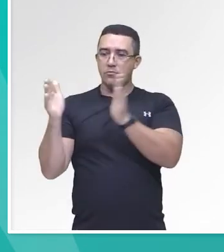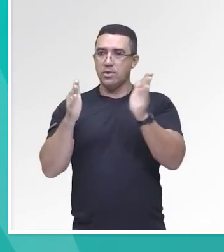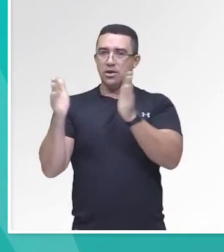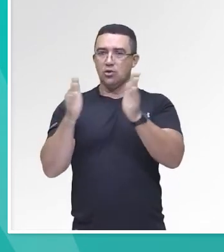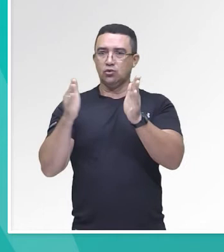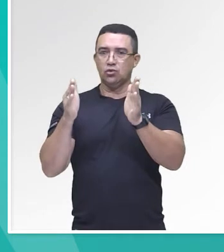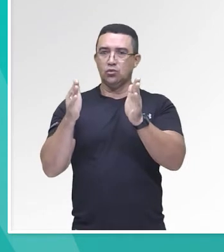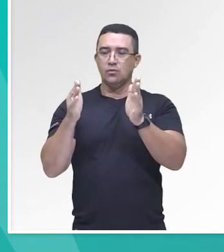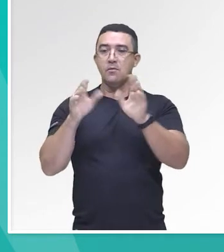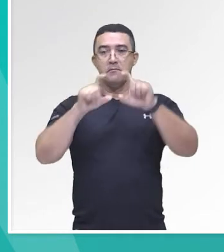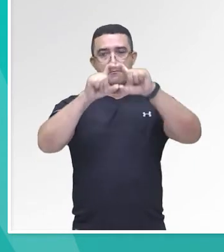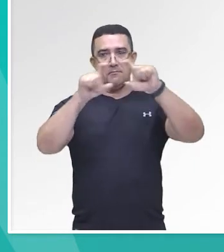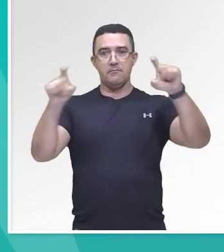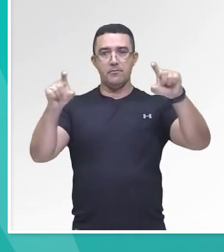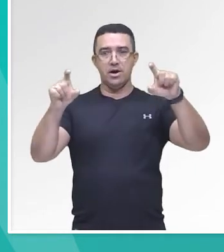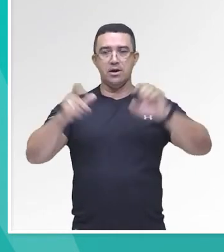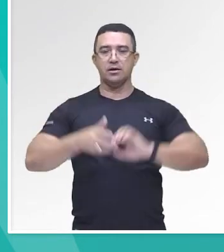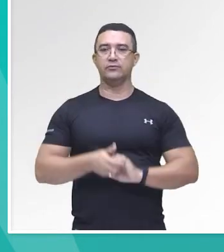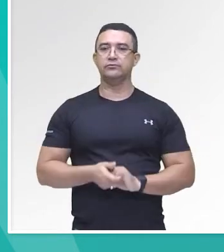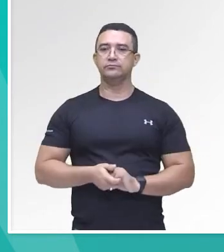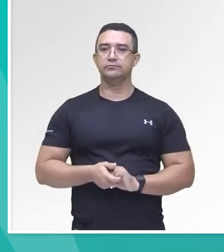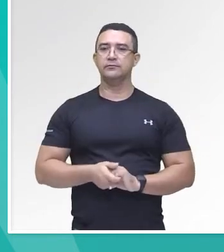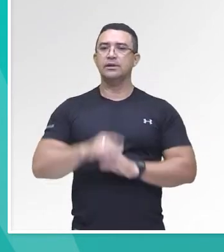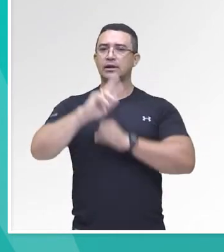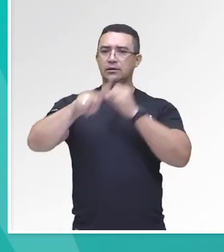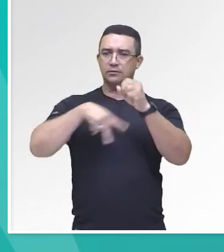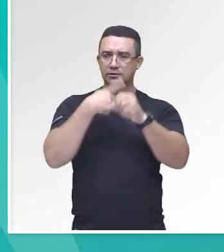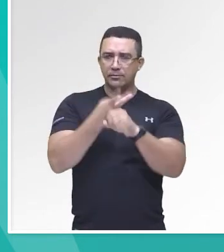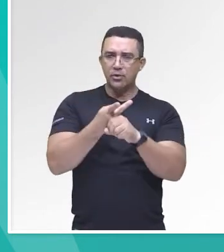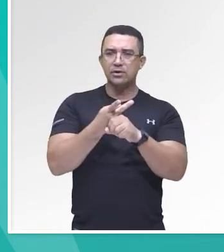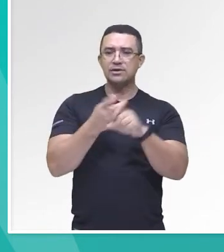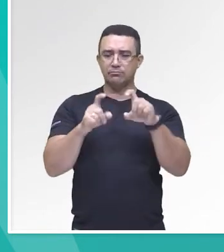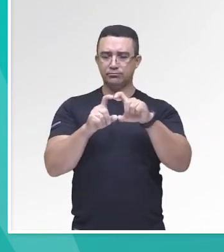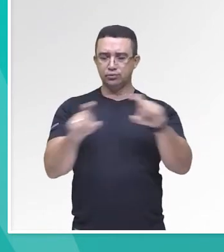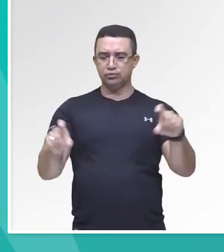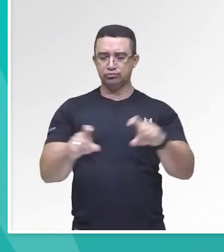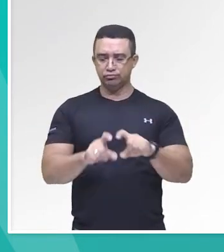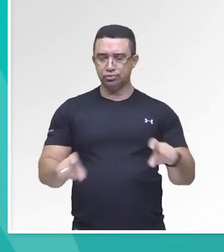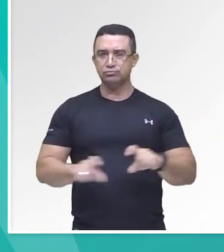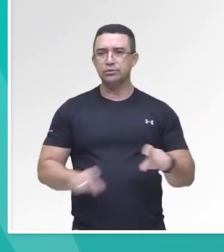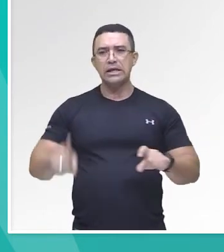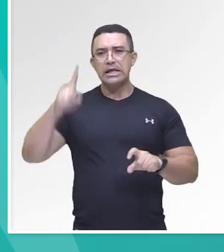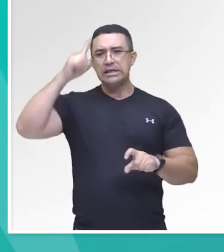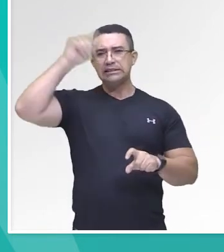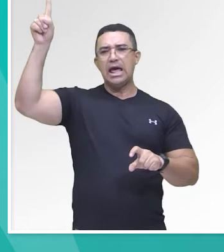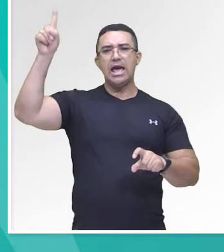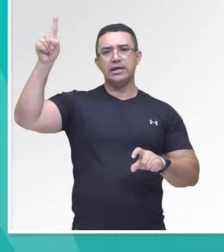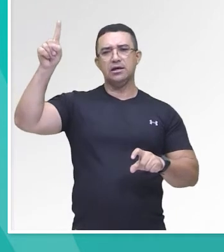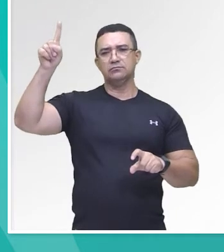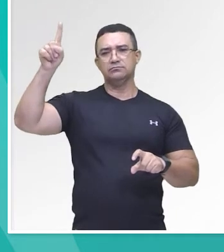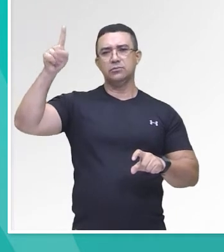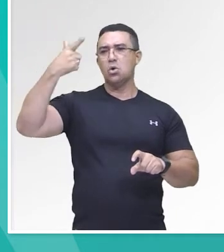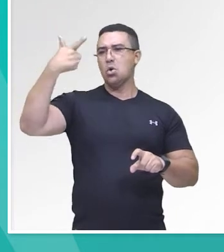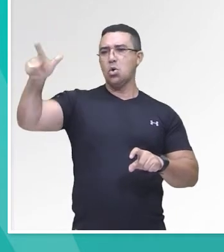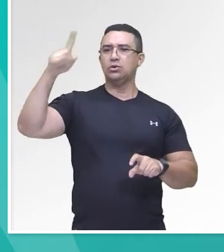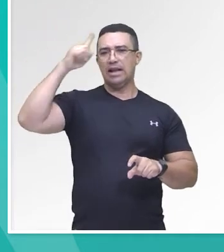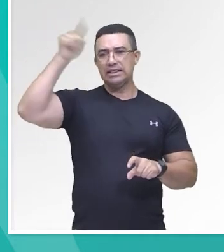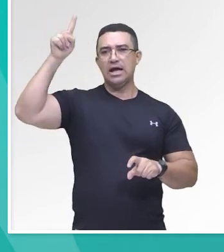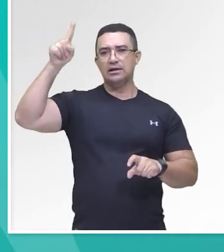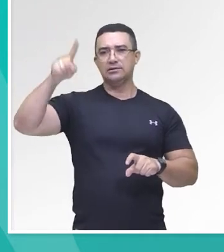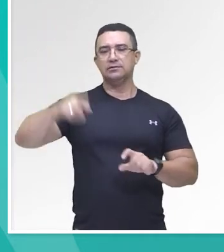parágrafo. Posteriormente a isso, o que vem depois são ideias secundárias ligadas à ideia principal. No texto